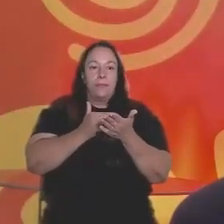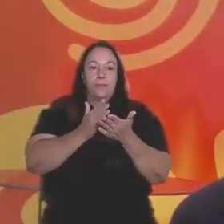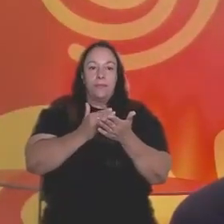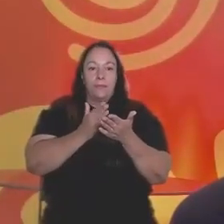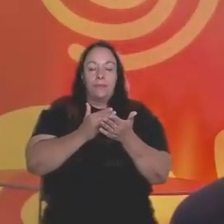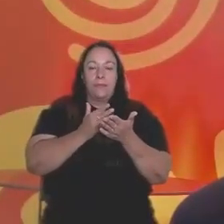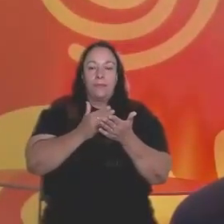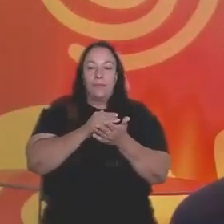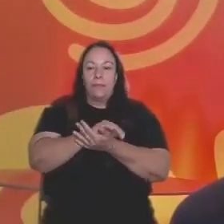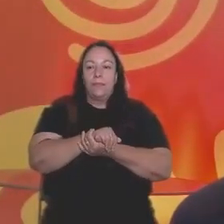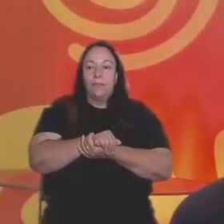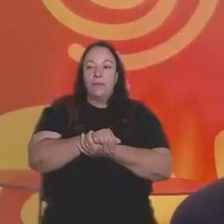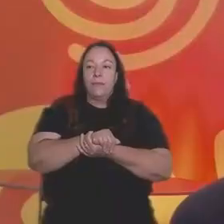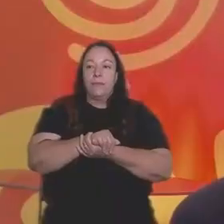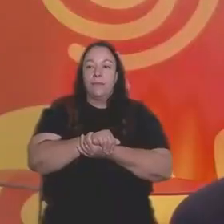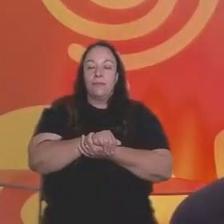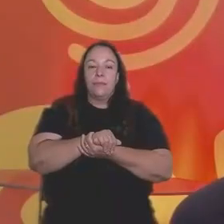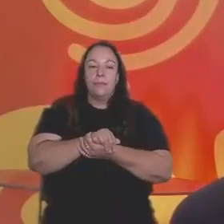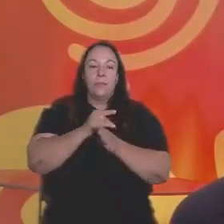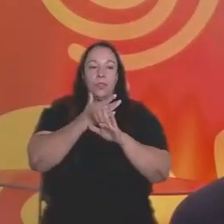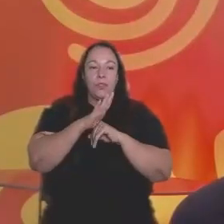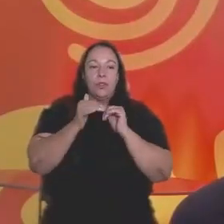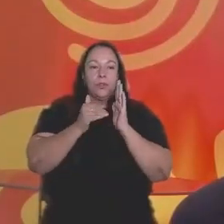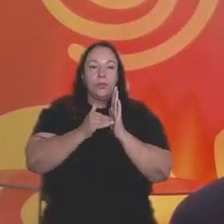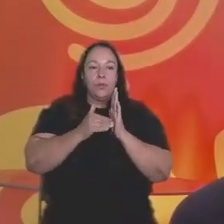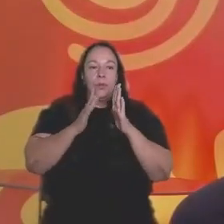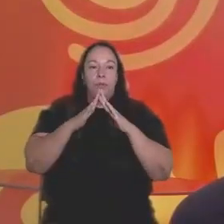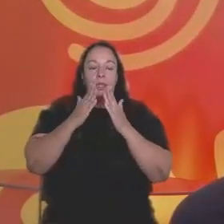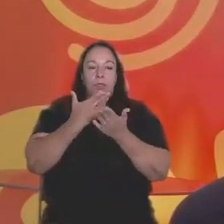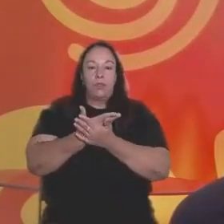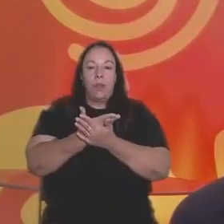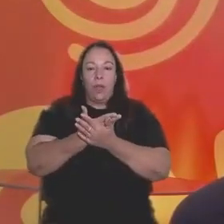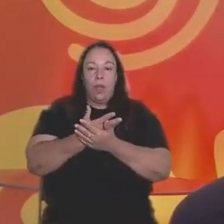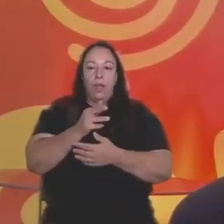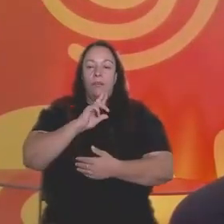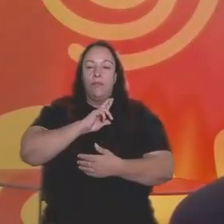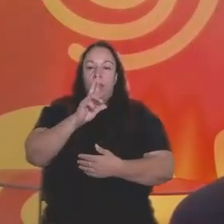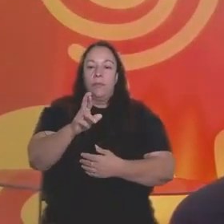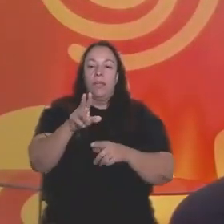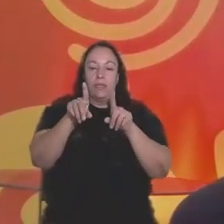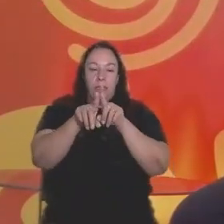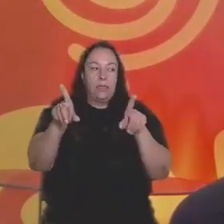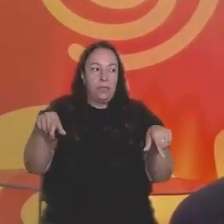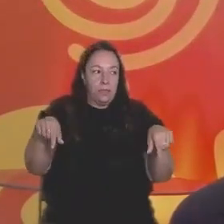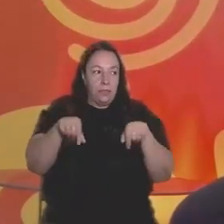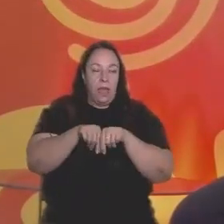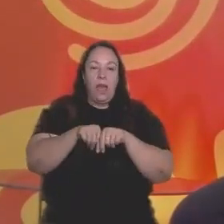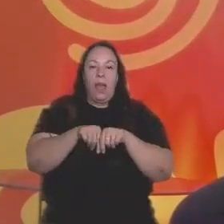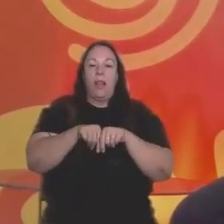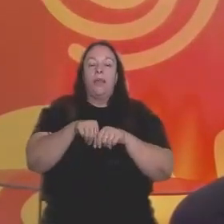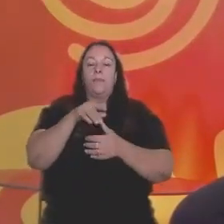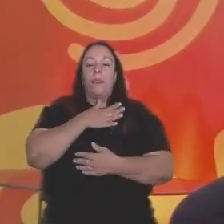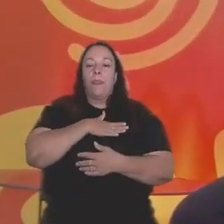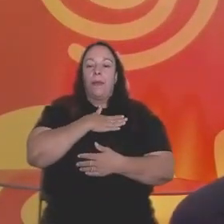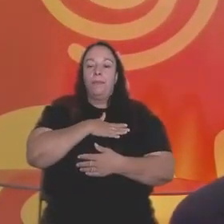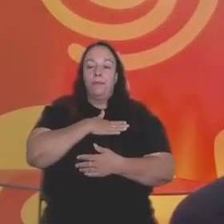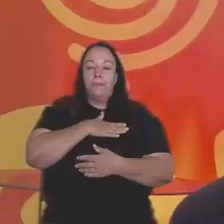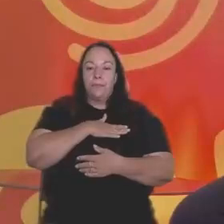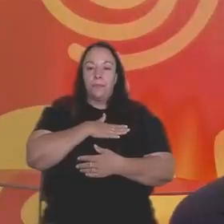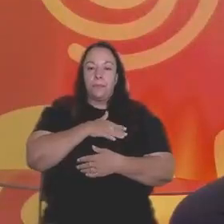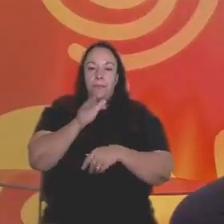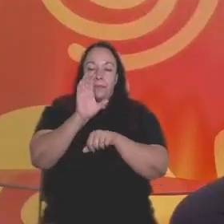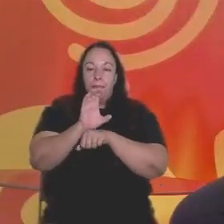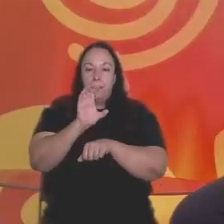estão ganhando de presente. Então, participava de tudo na escola. Fui representante de sala, gostava de concurso